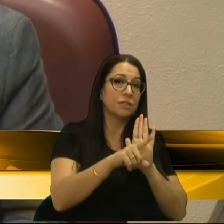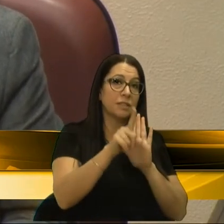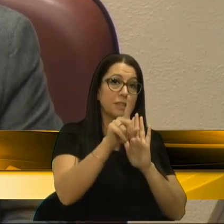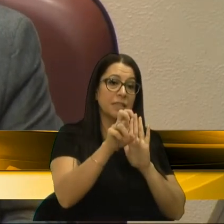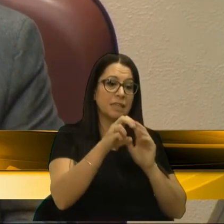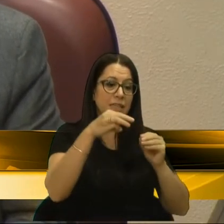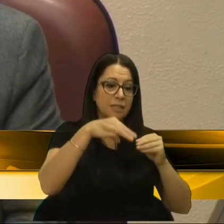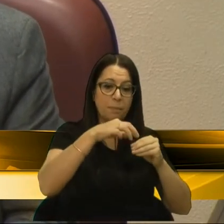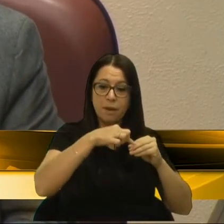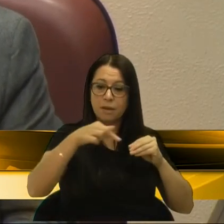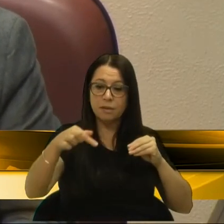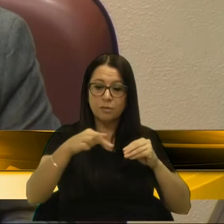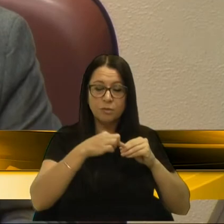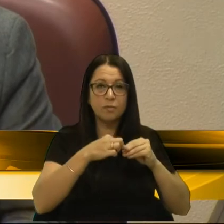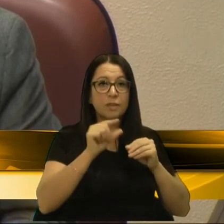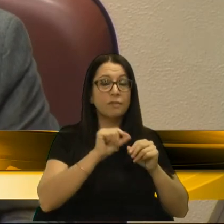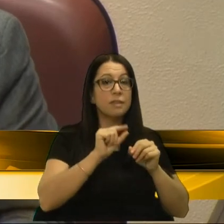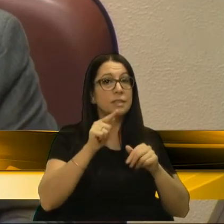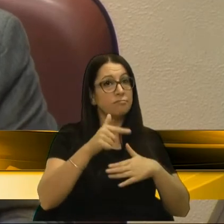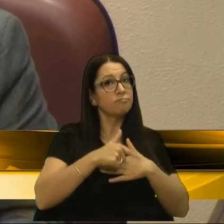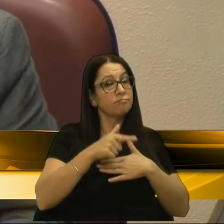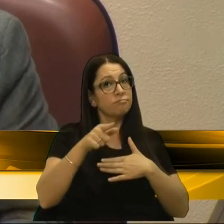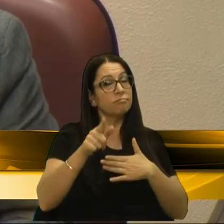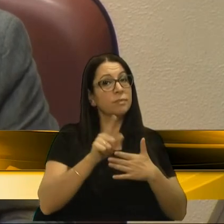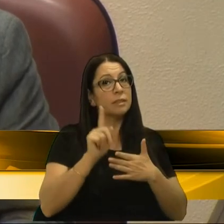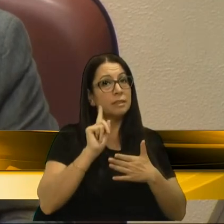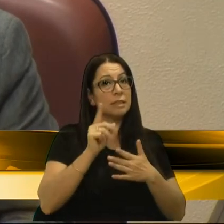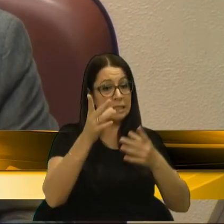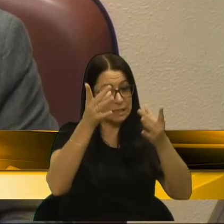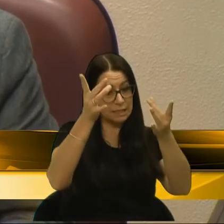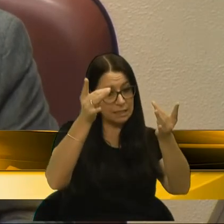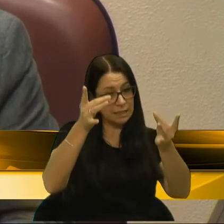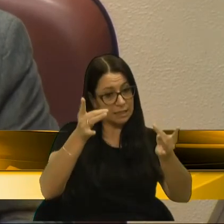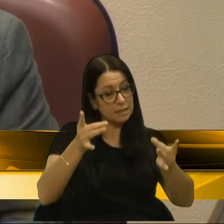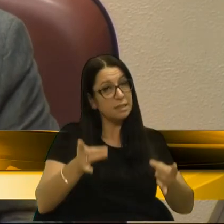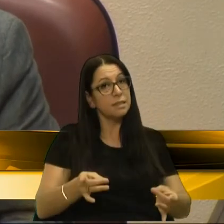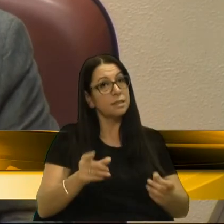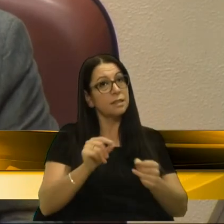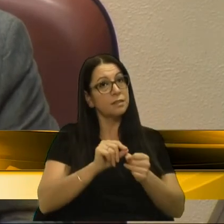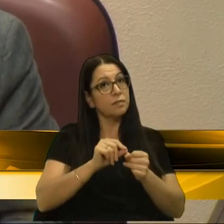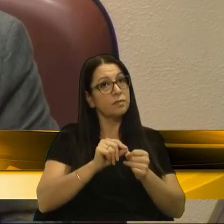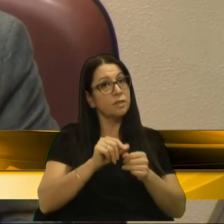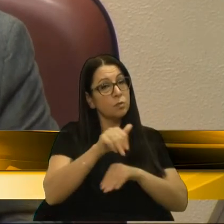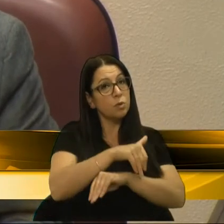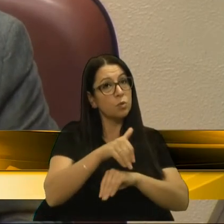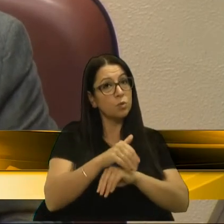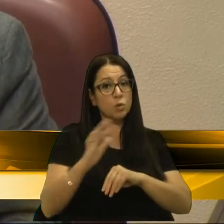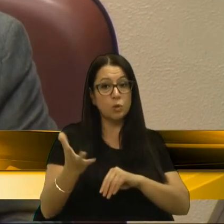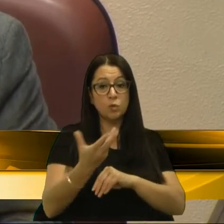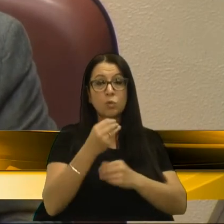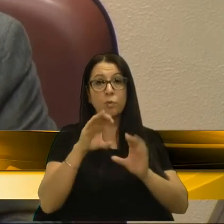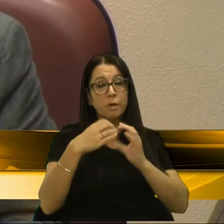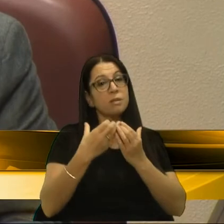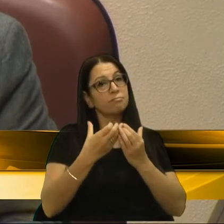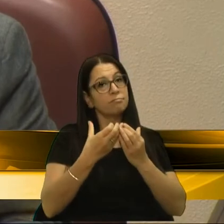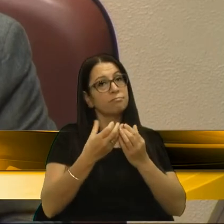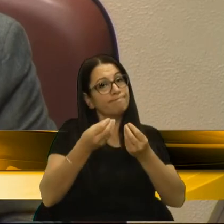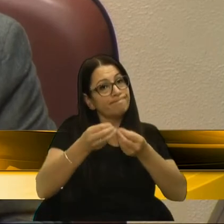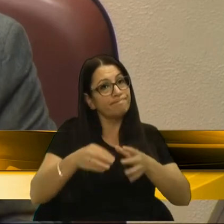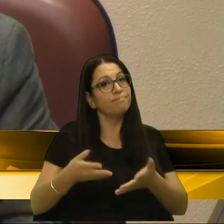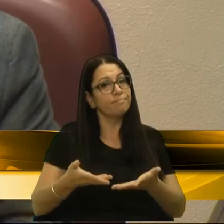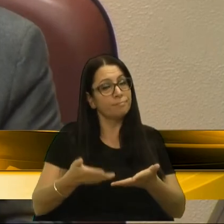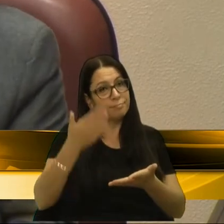15 metros. Então, em função disso, esses detalhes aí faz com que uma rua e toda a comunidade seja